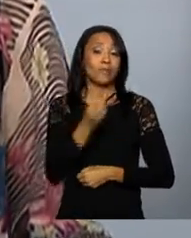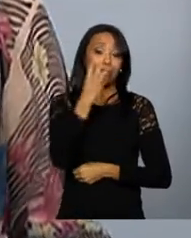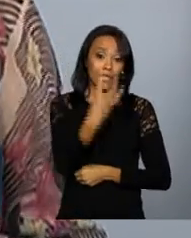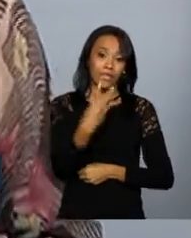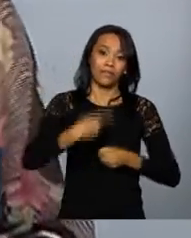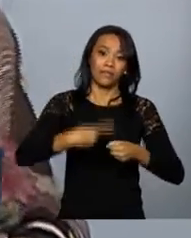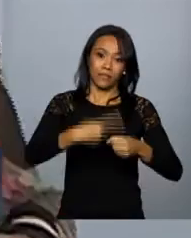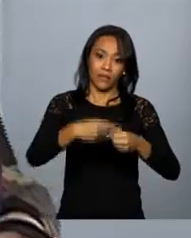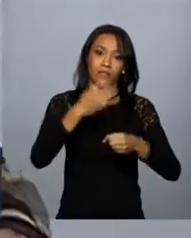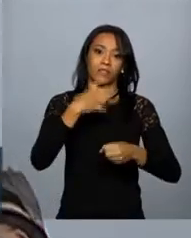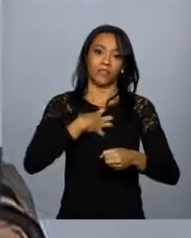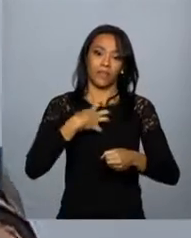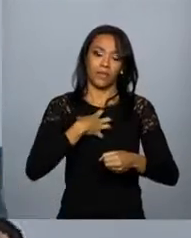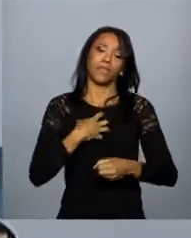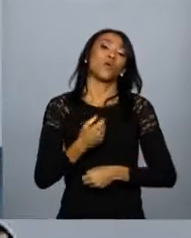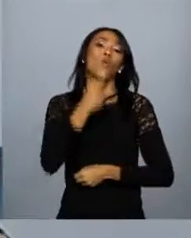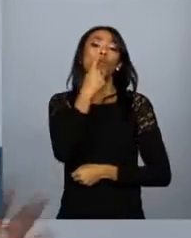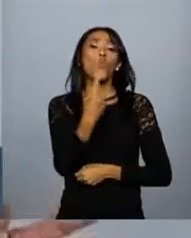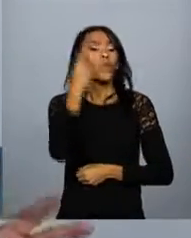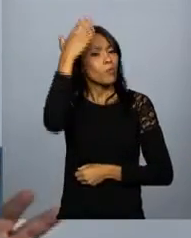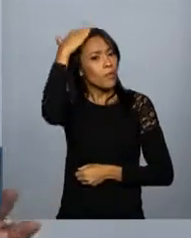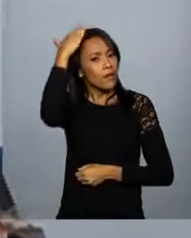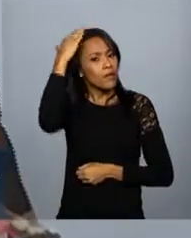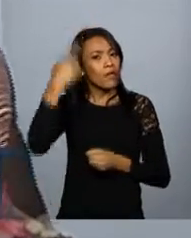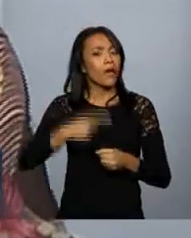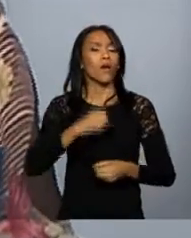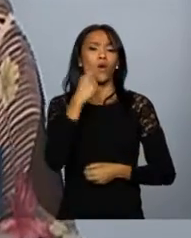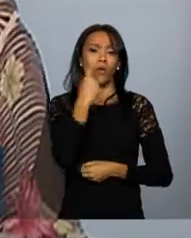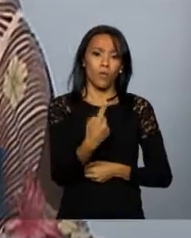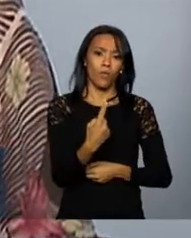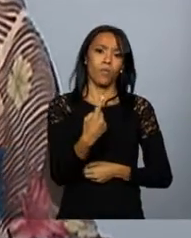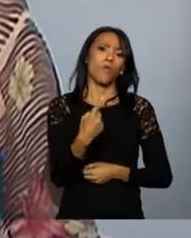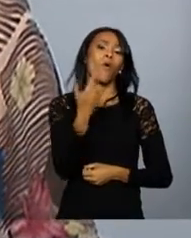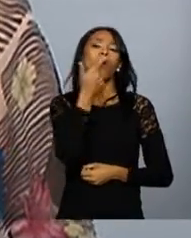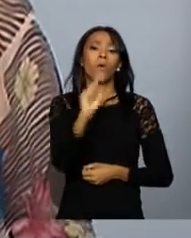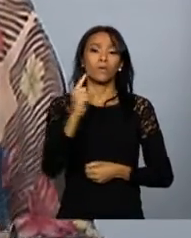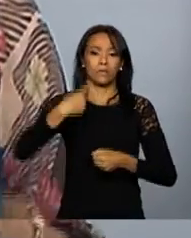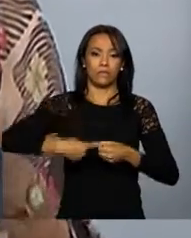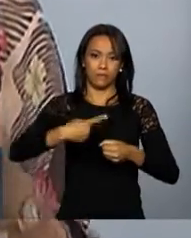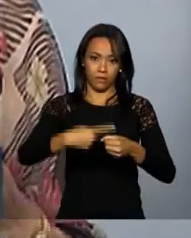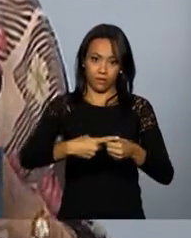Bahia, uma lá no Paraná, em Campo Mourão, outra,